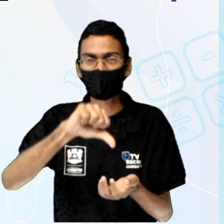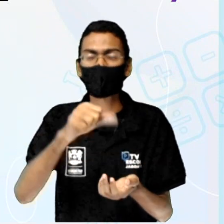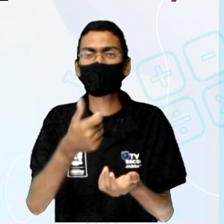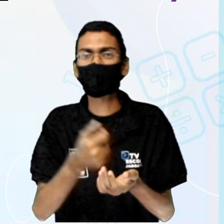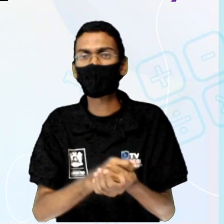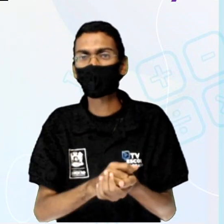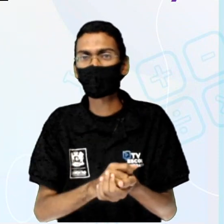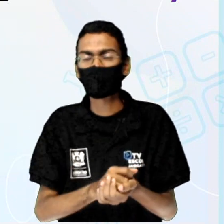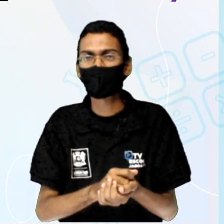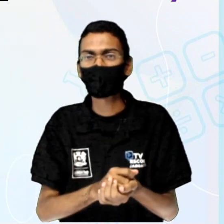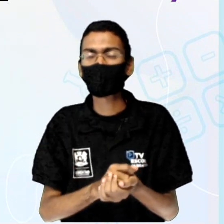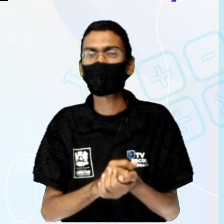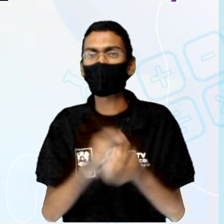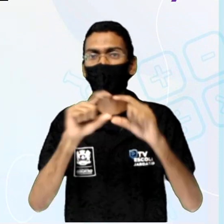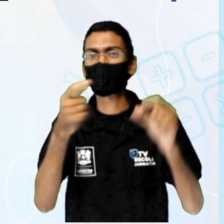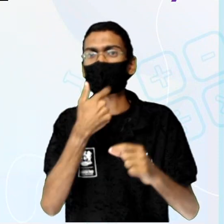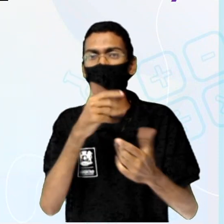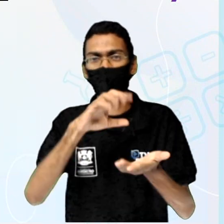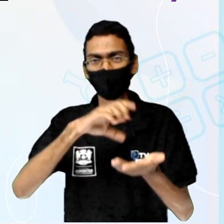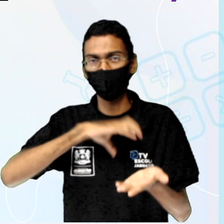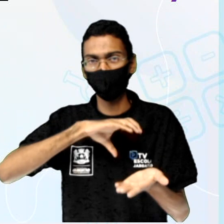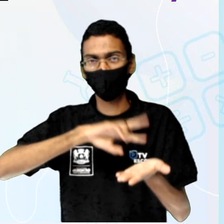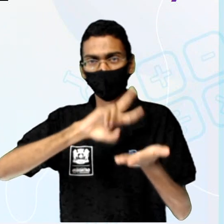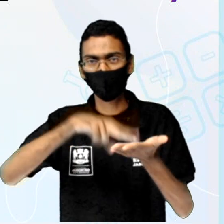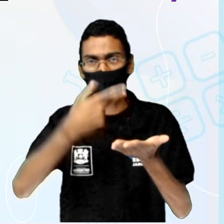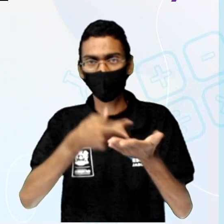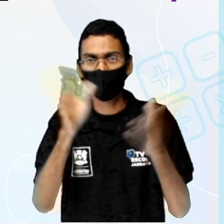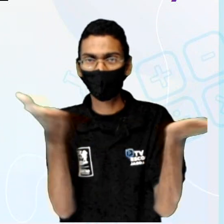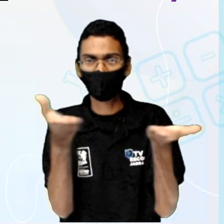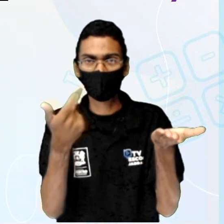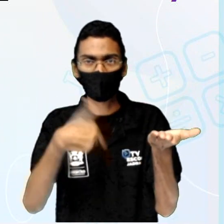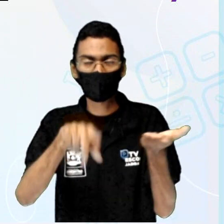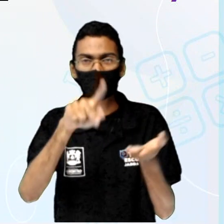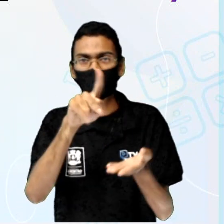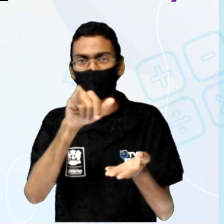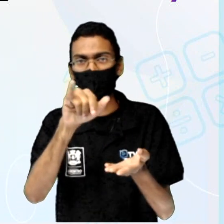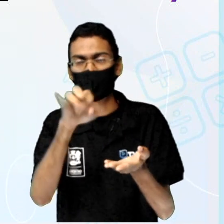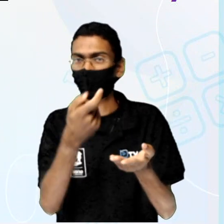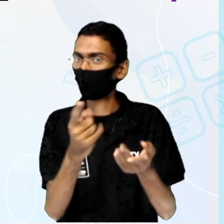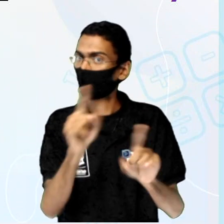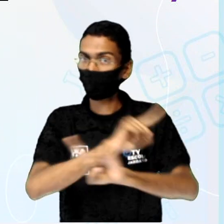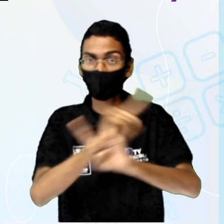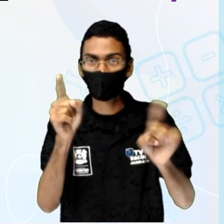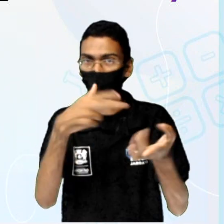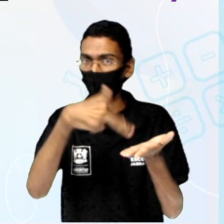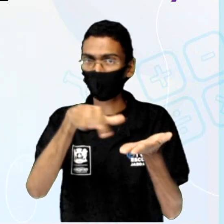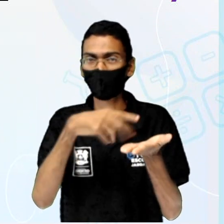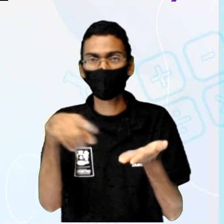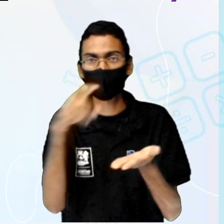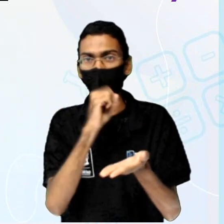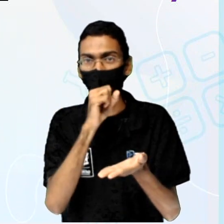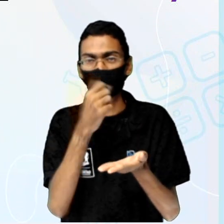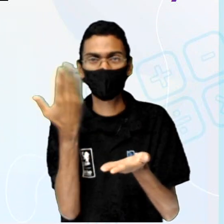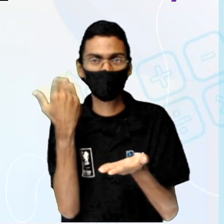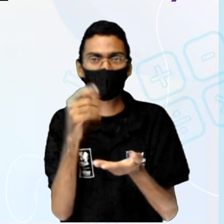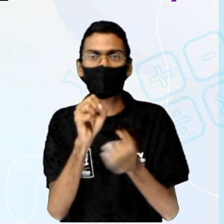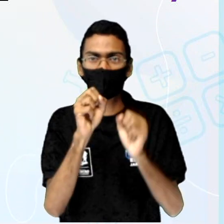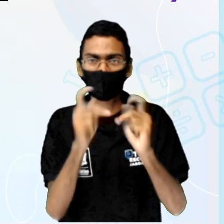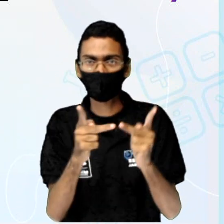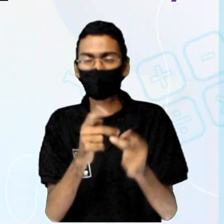Caio did not dance last Saturday. Caio não dançou sábado